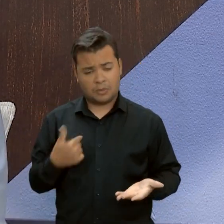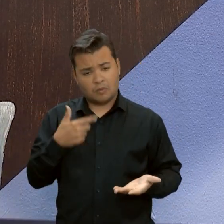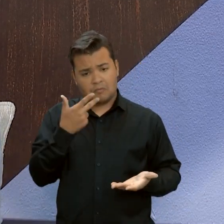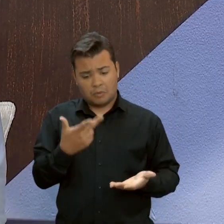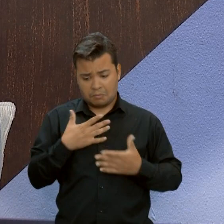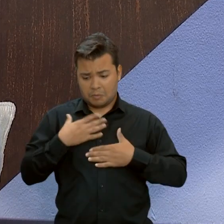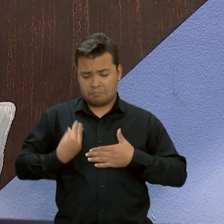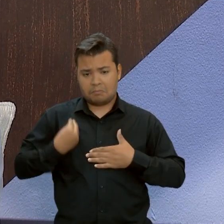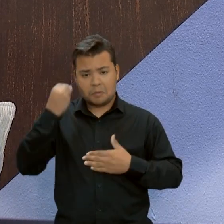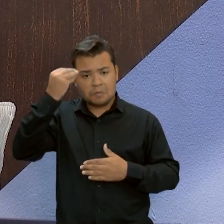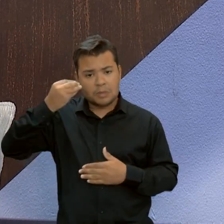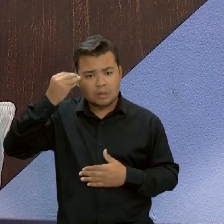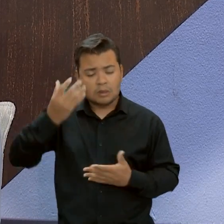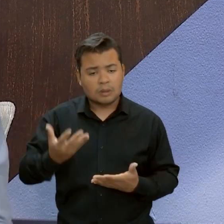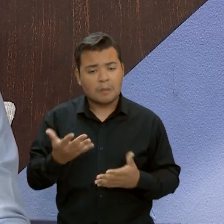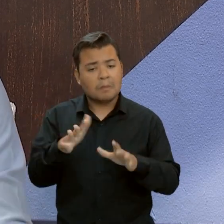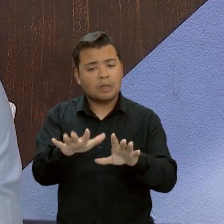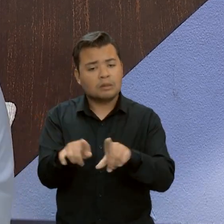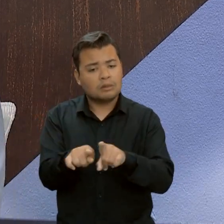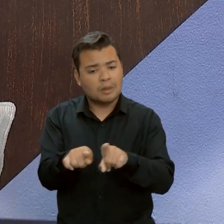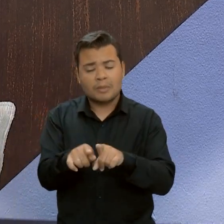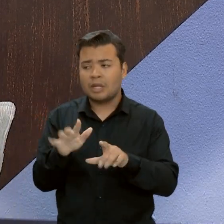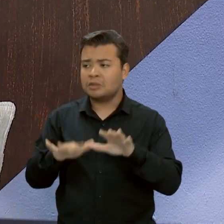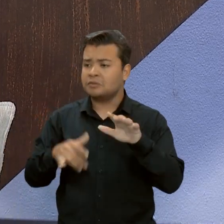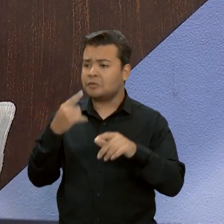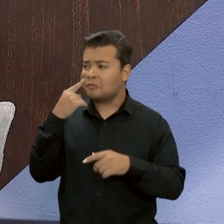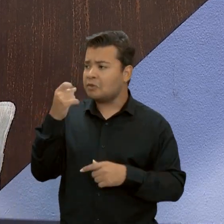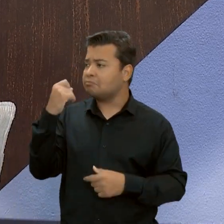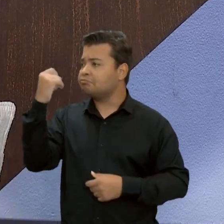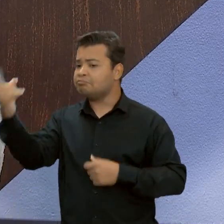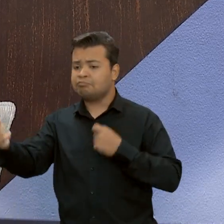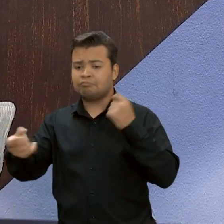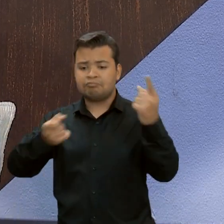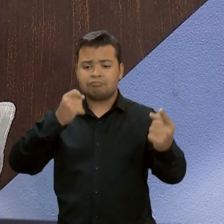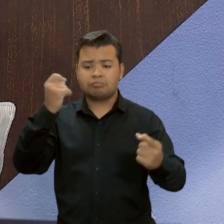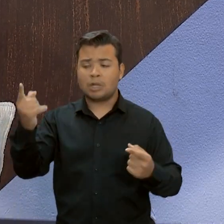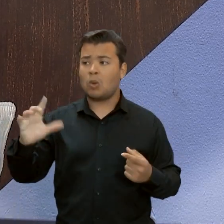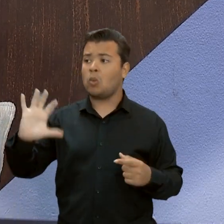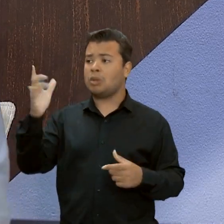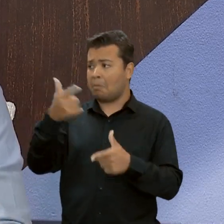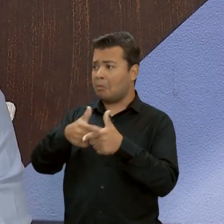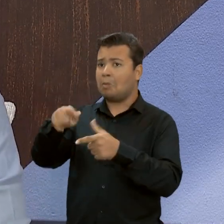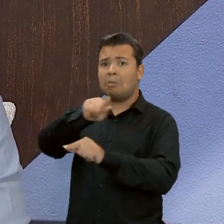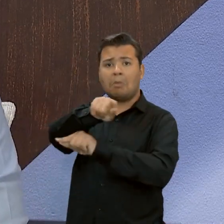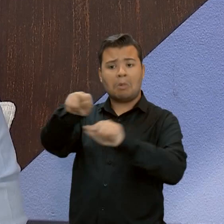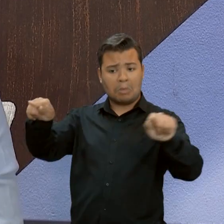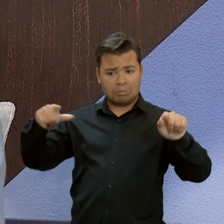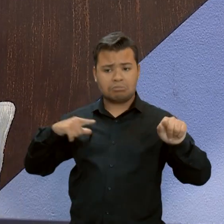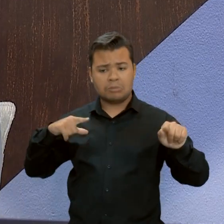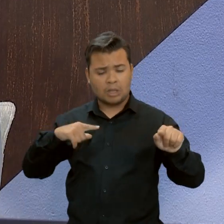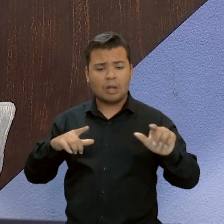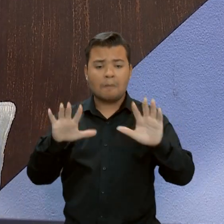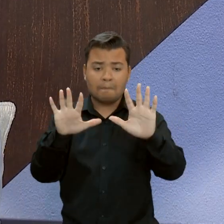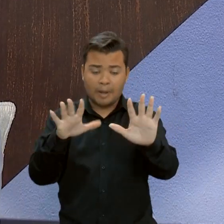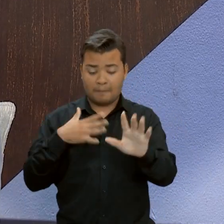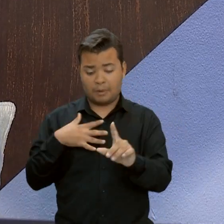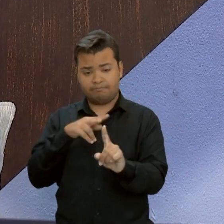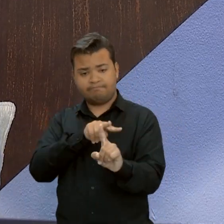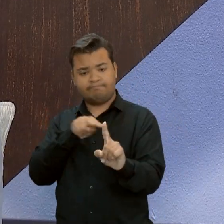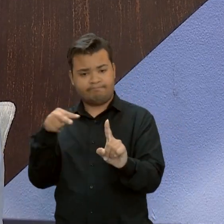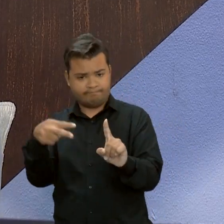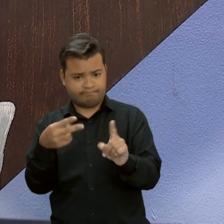alguns casos que eu vejo, pode ter casos isolados, que estão hipoteticamente ruins, né? Mas, enfim, o que eu vejo na minha percepção é